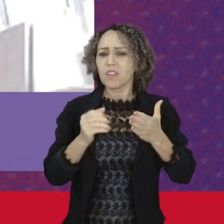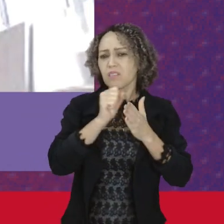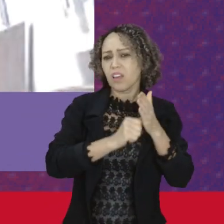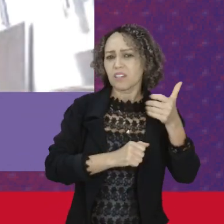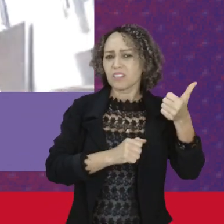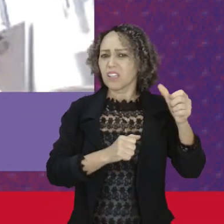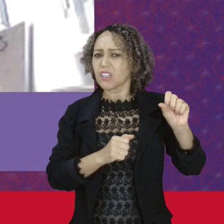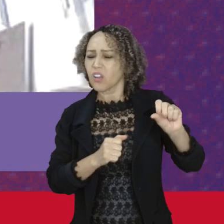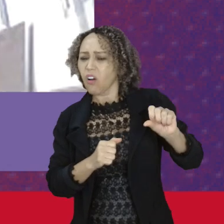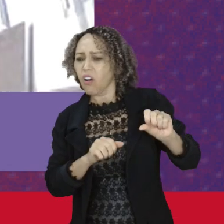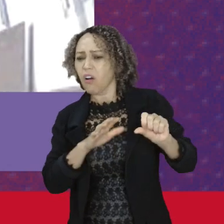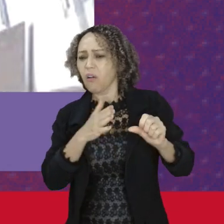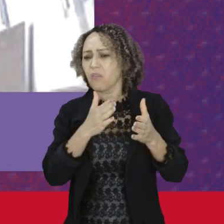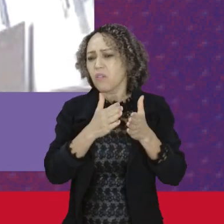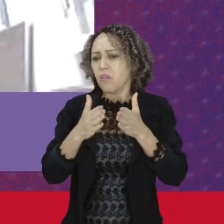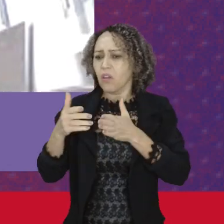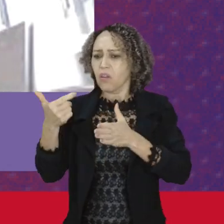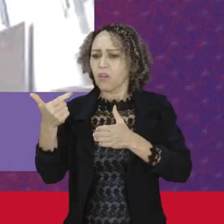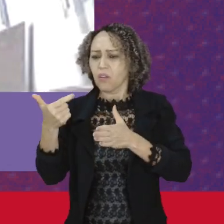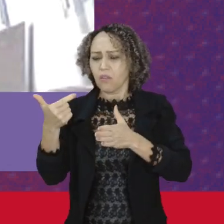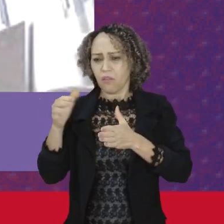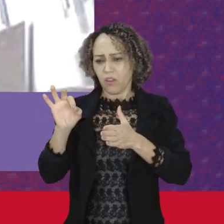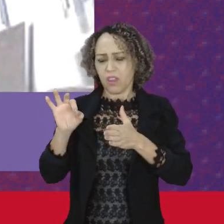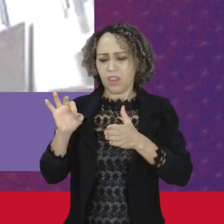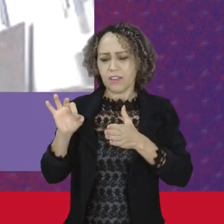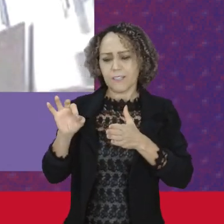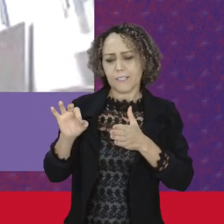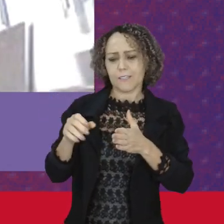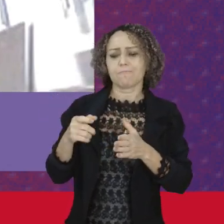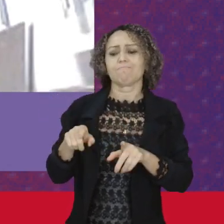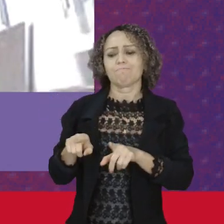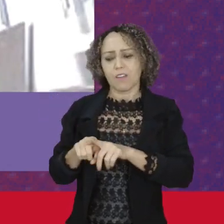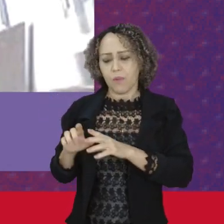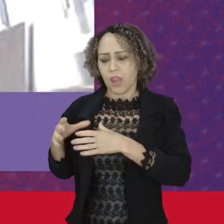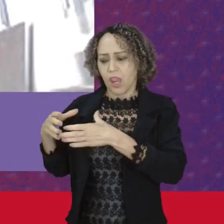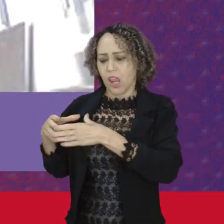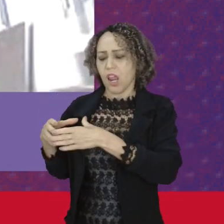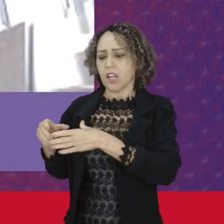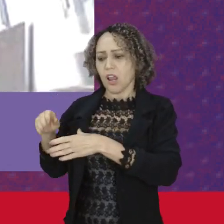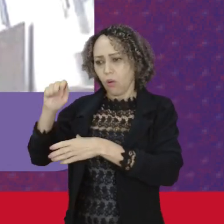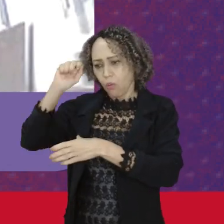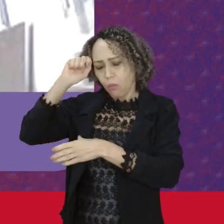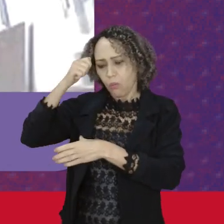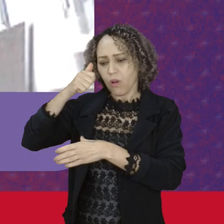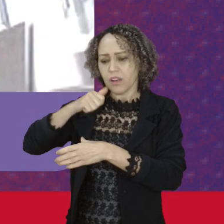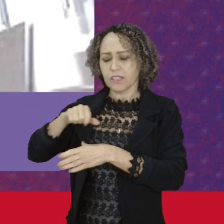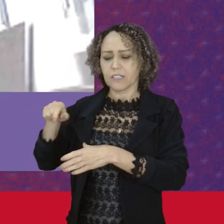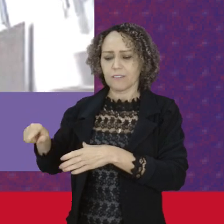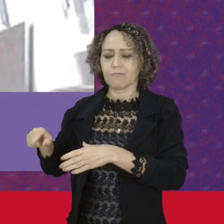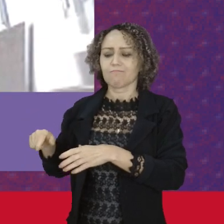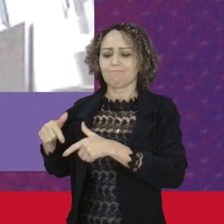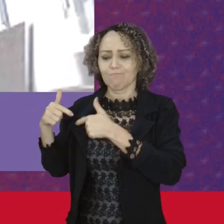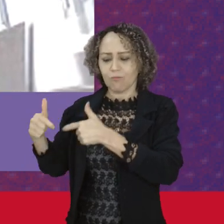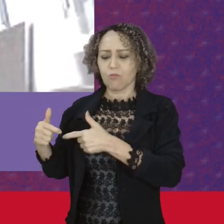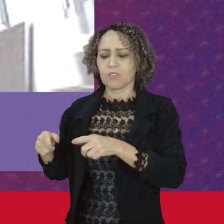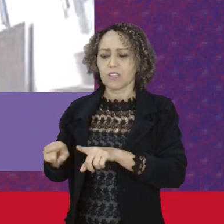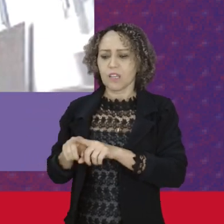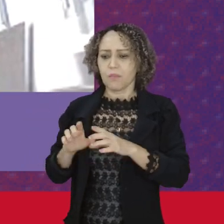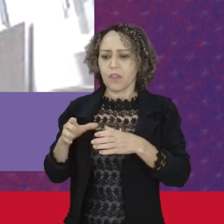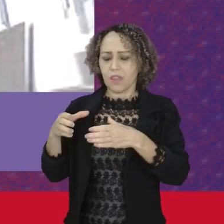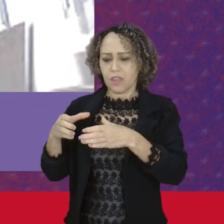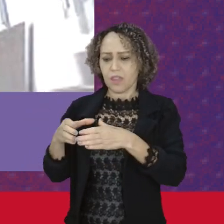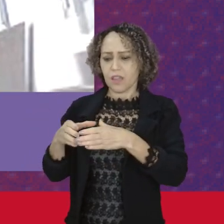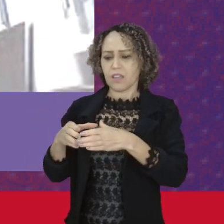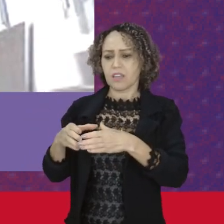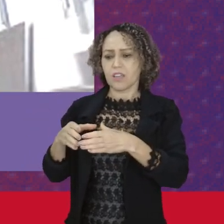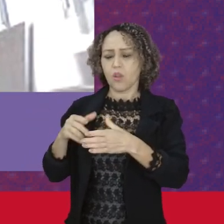as sufragistas e mesmo a luta anterior das mulheres, né, que a Amelinha trouxe, a gente também teve um outro momento